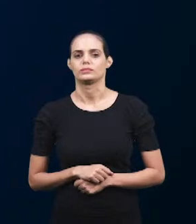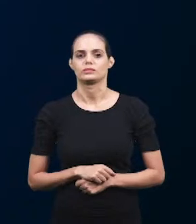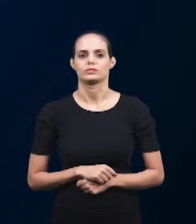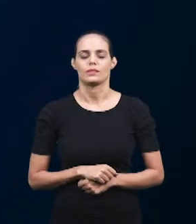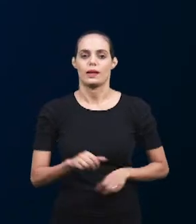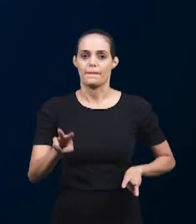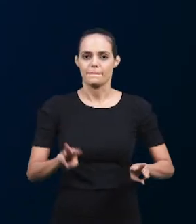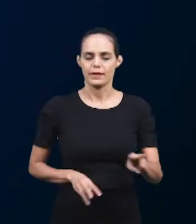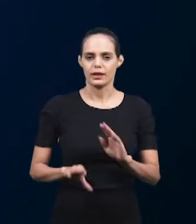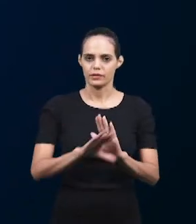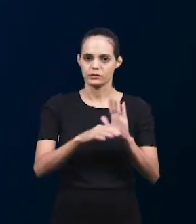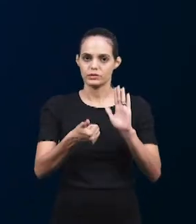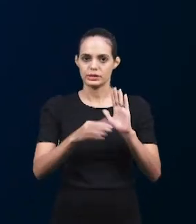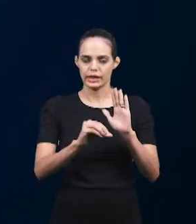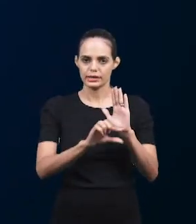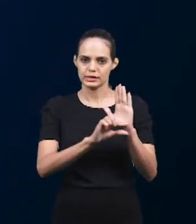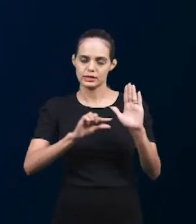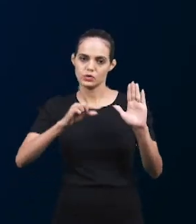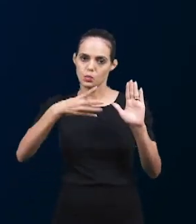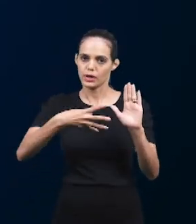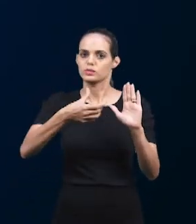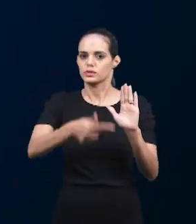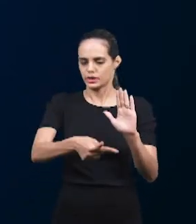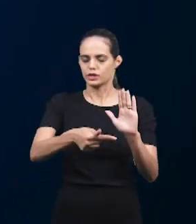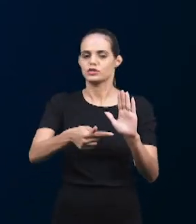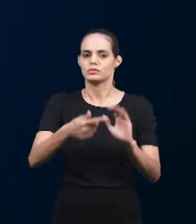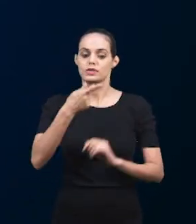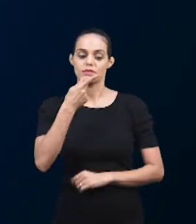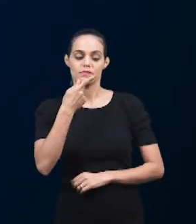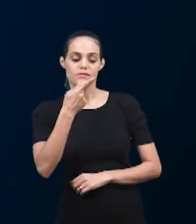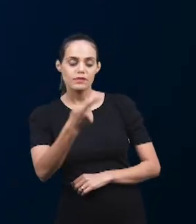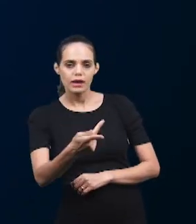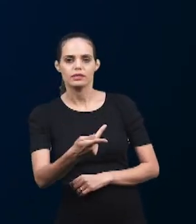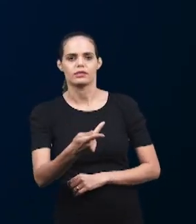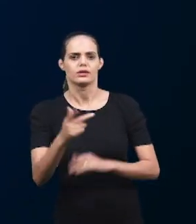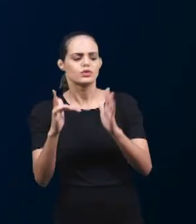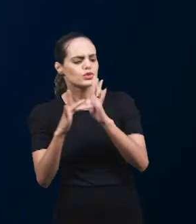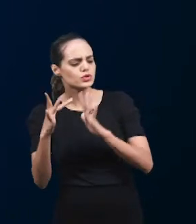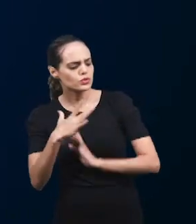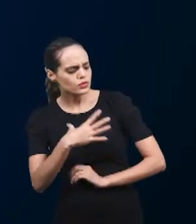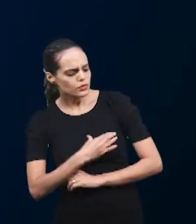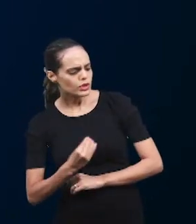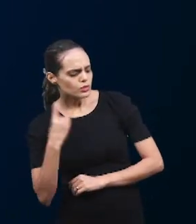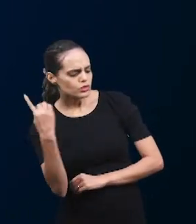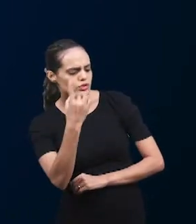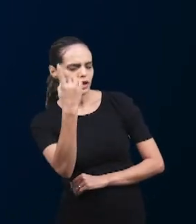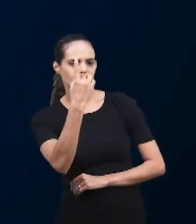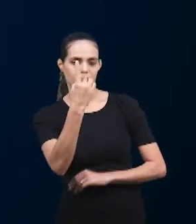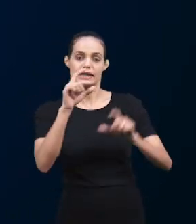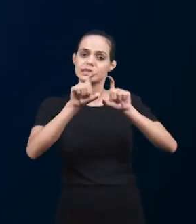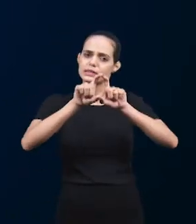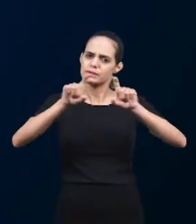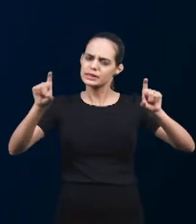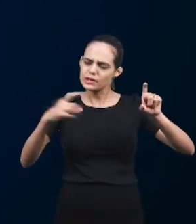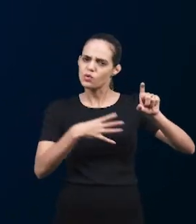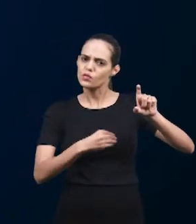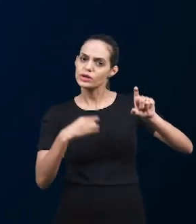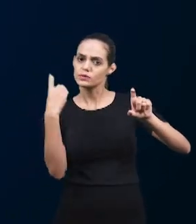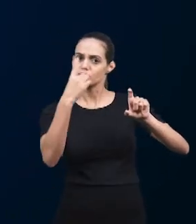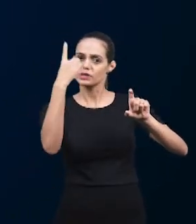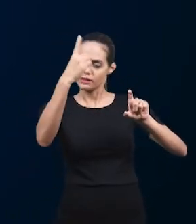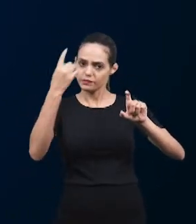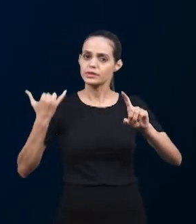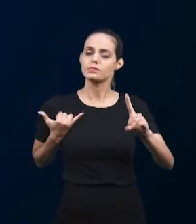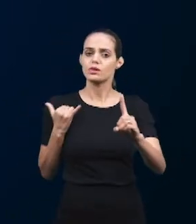Marcos, capítulo 10, verso 47, em que ele diz, Jesus, filho de Davi. Essa expressão é profética